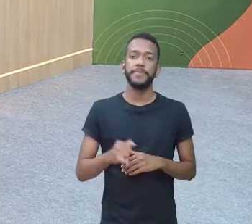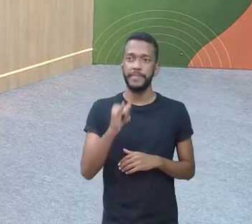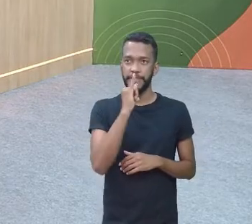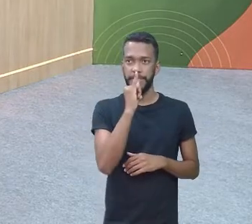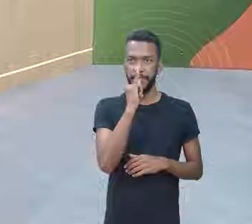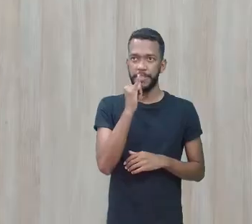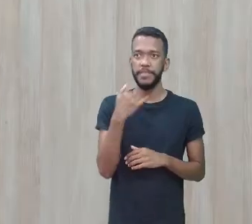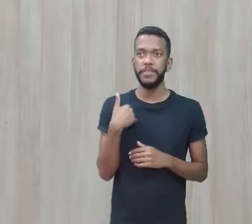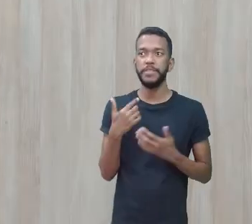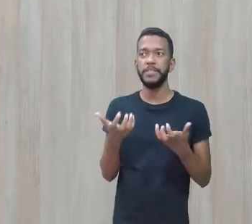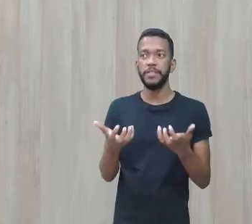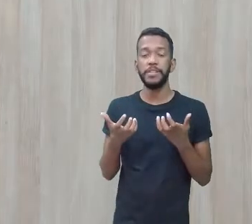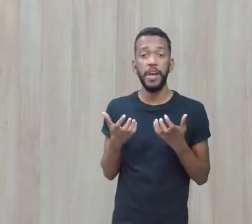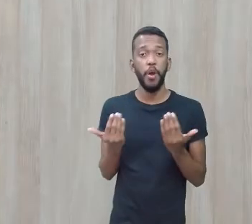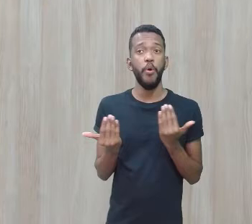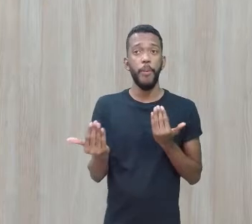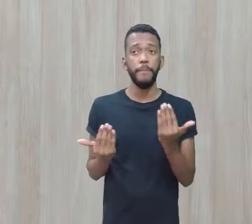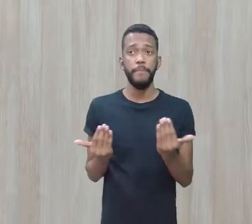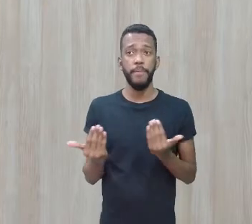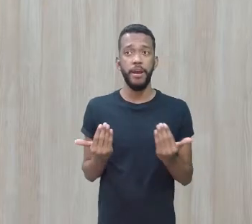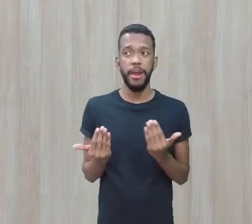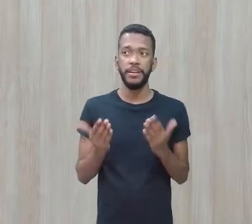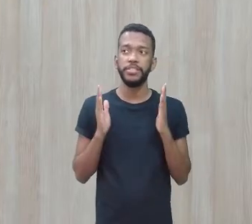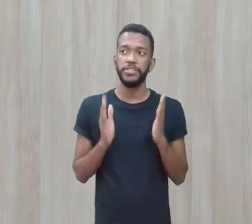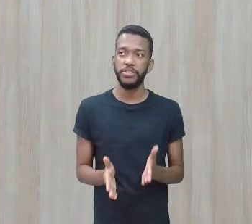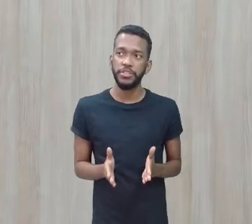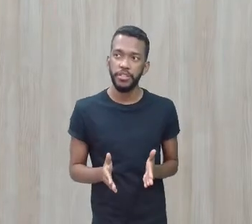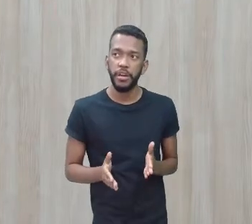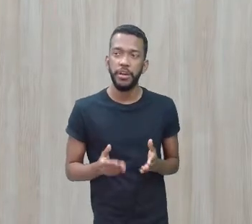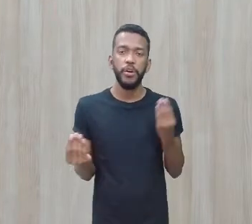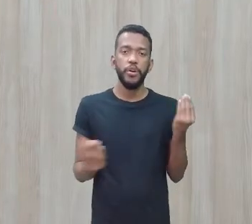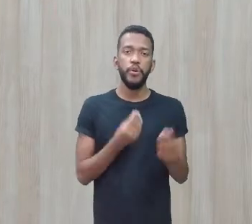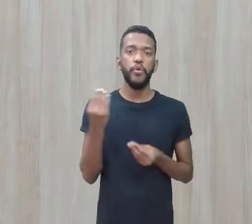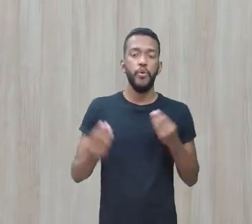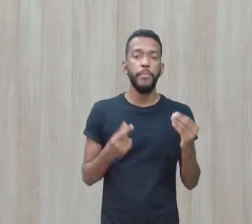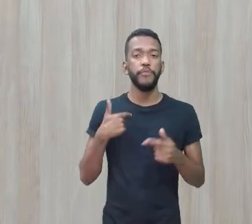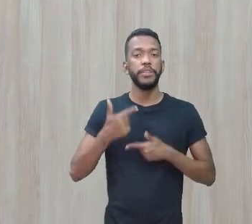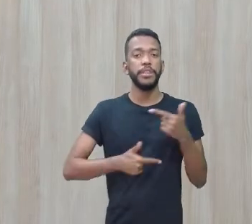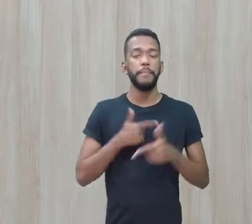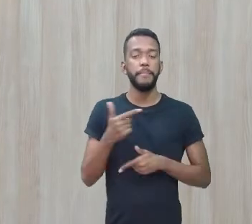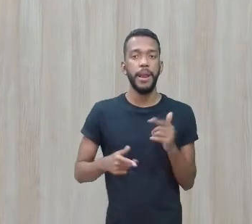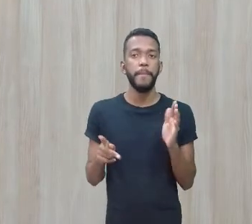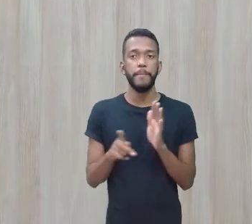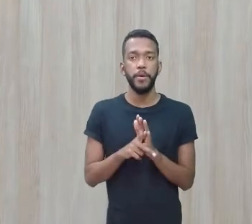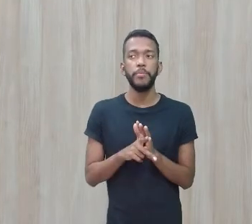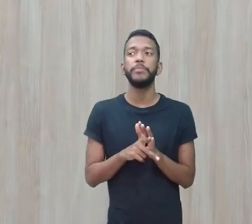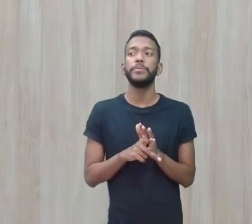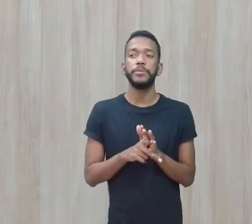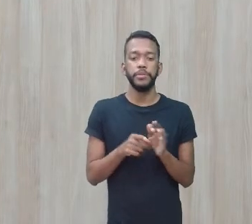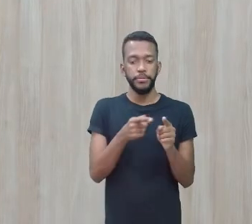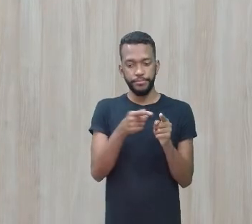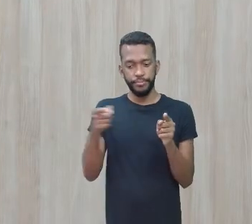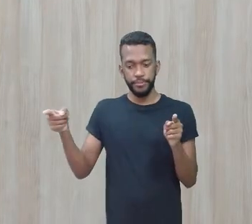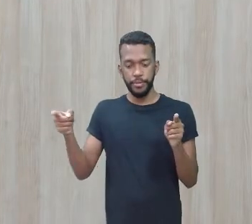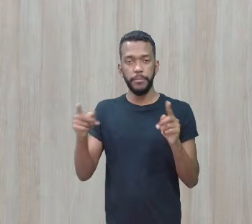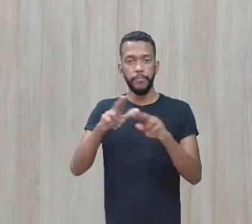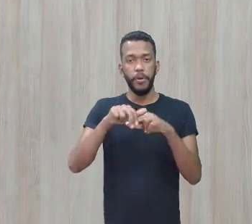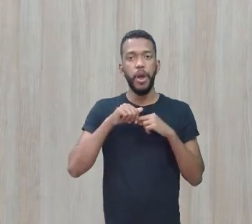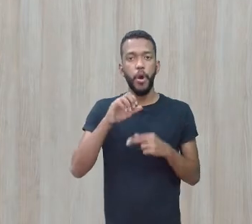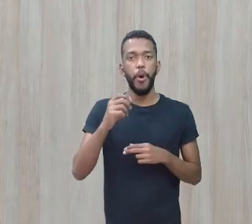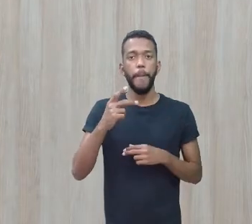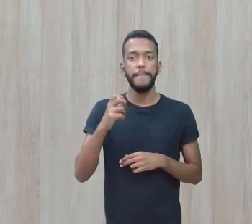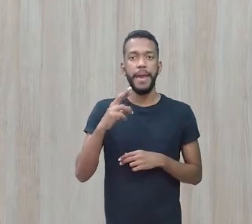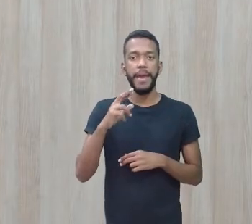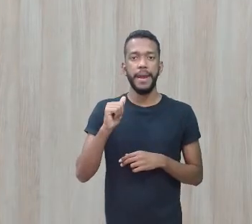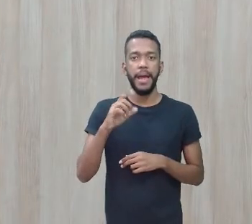exemplo para a gente poder comparar essa noção de como que eu vou trabalhar com essa fração através do operador, né?